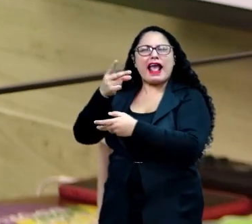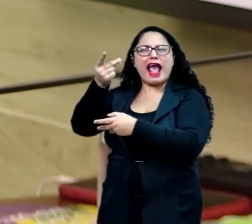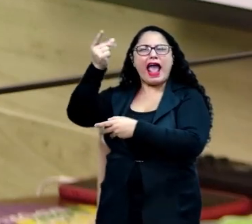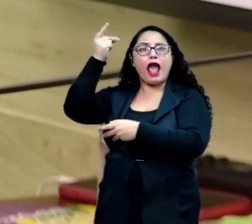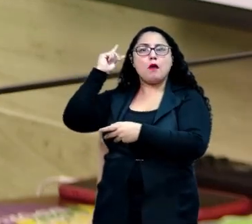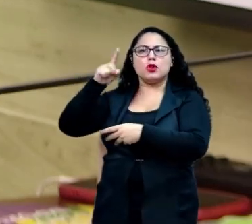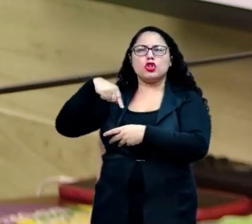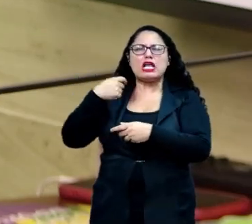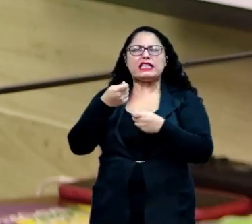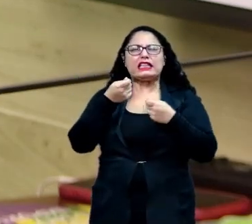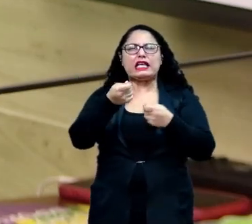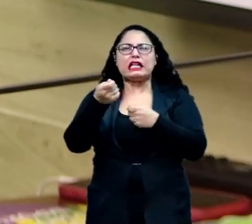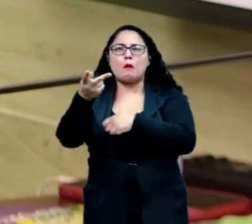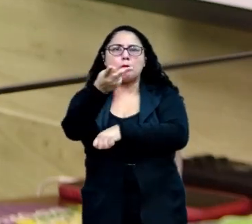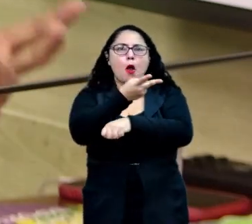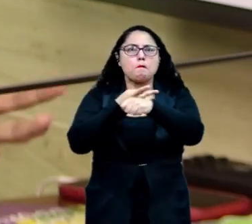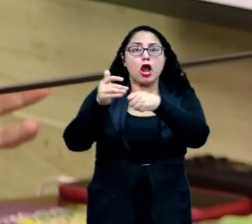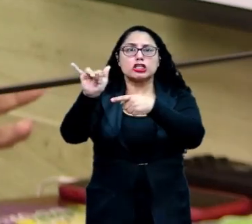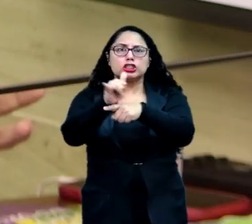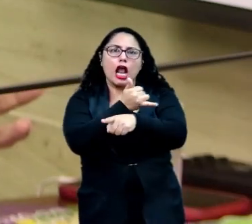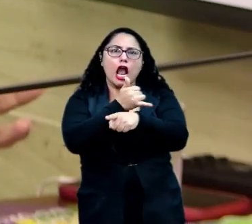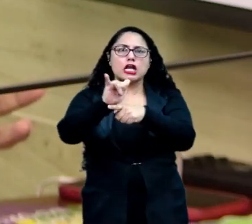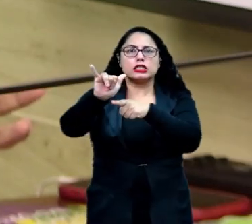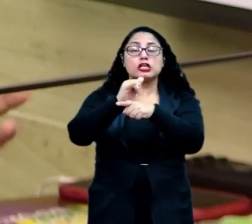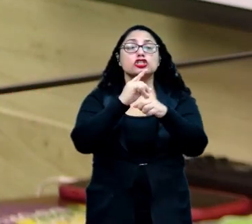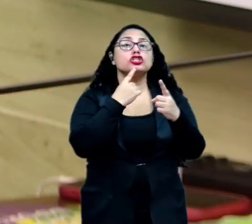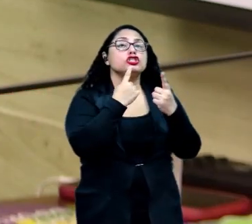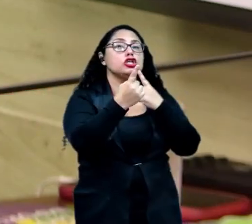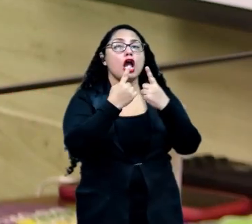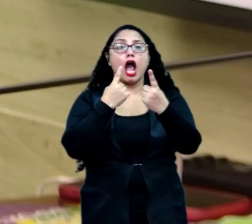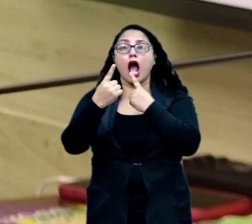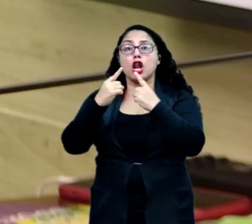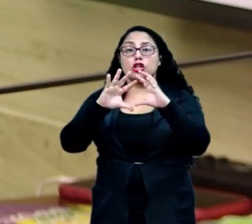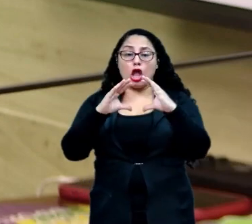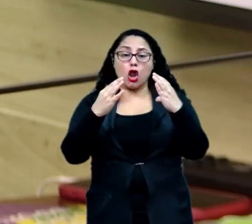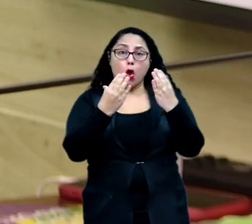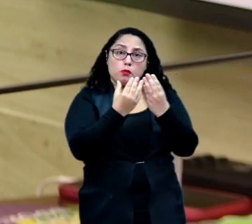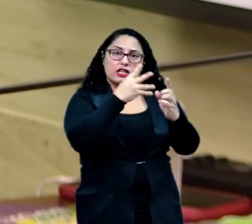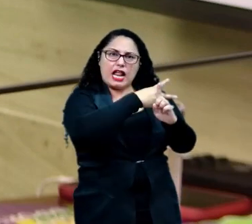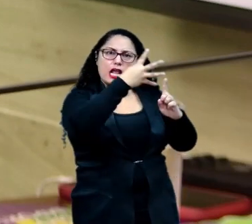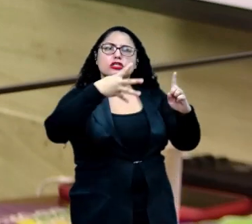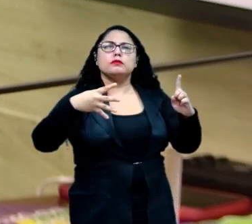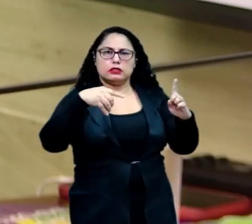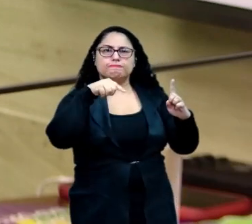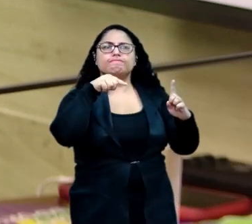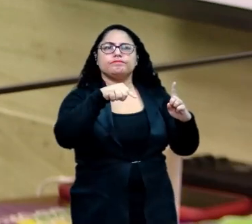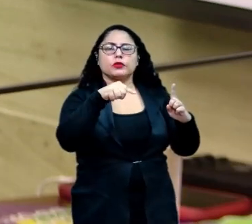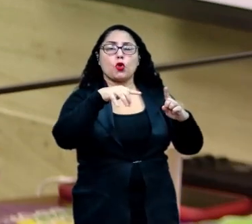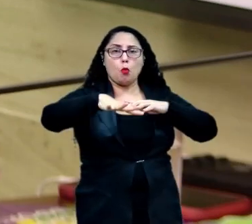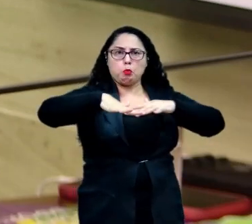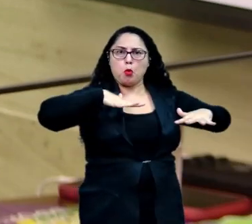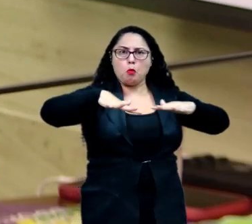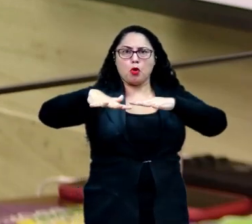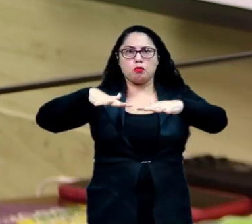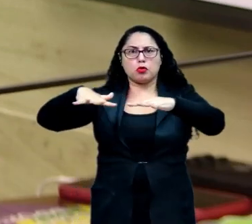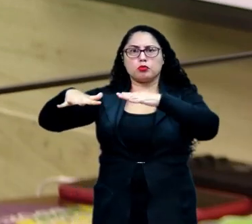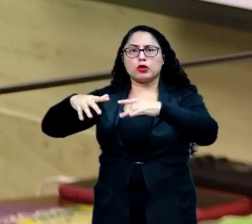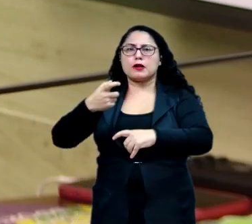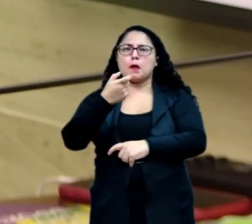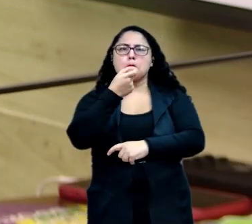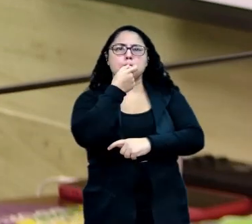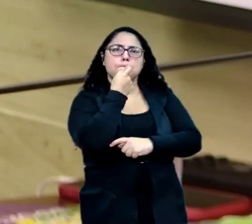a gente ficava tentando buscar estratégias de diálogo na comunidade LGBT. E o movimento dos